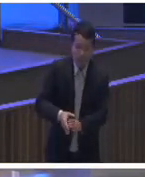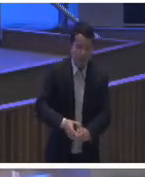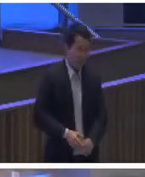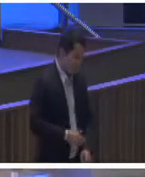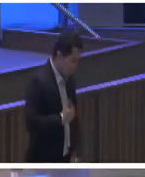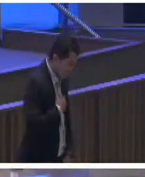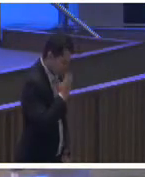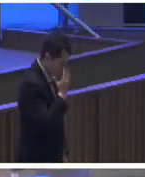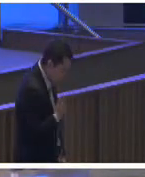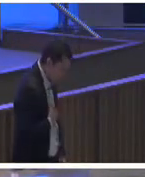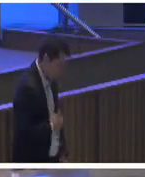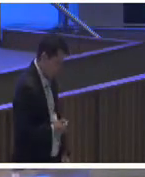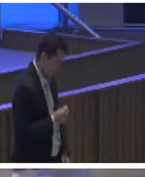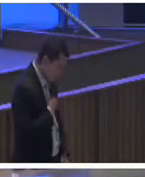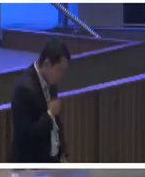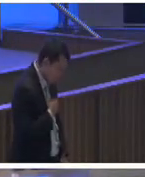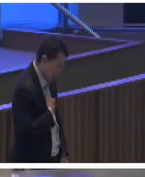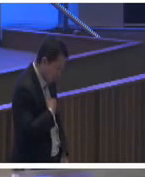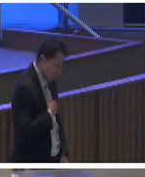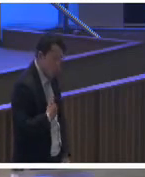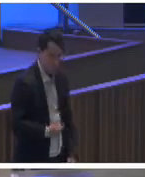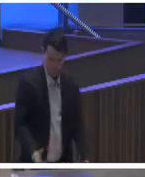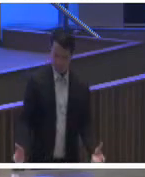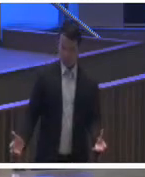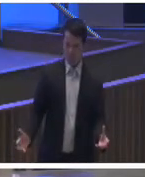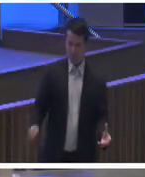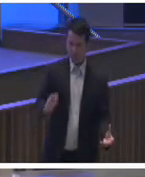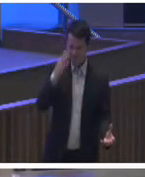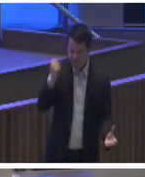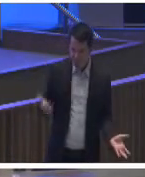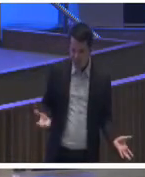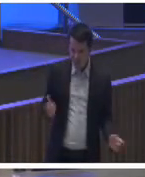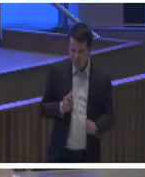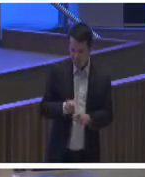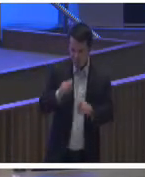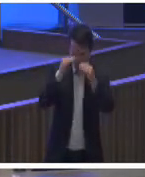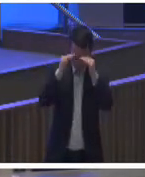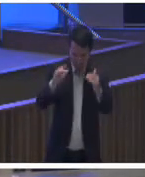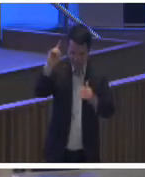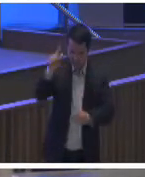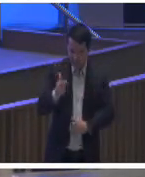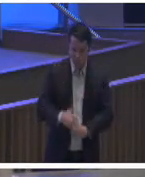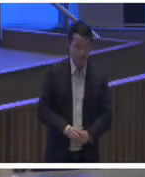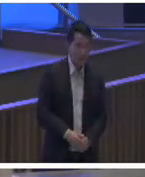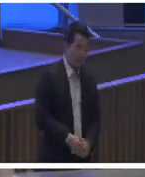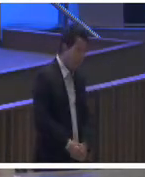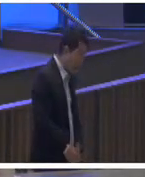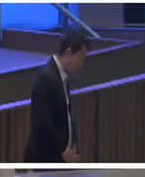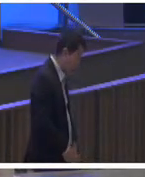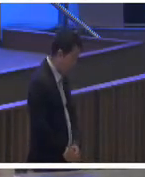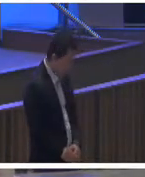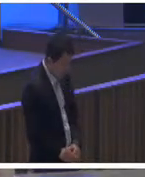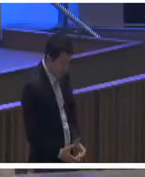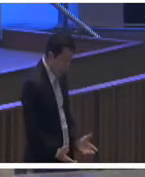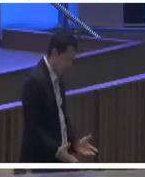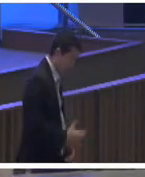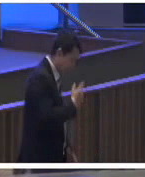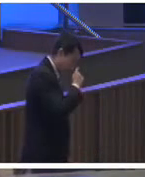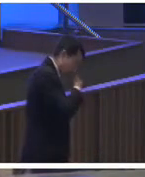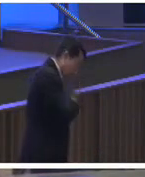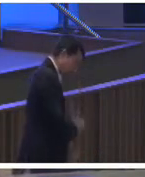disse: você sabe tudo mesmo, é verdade, por que não está vivendo? Não, pastor, não sei, né?